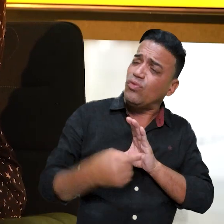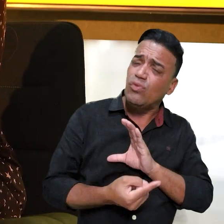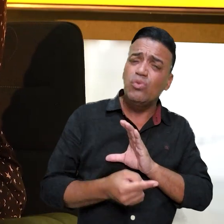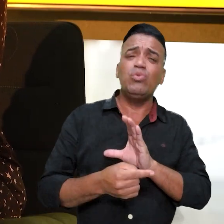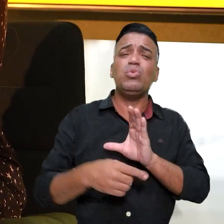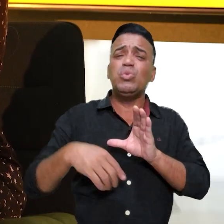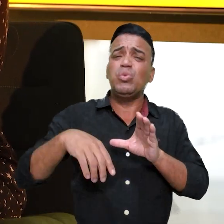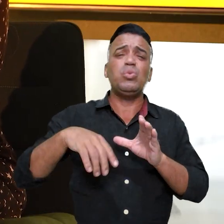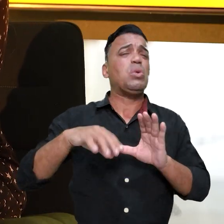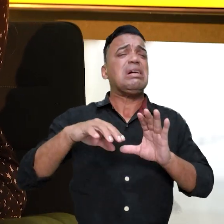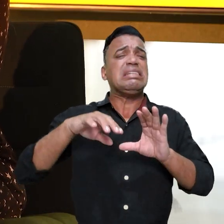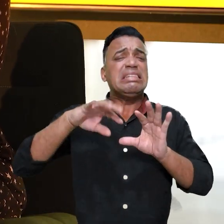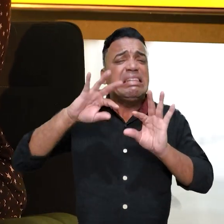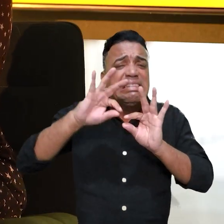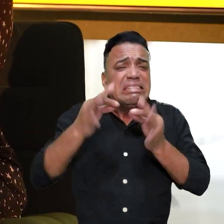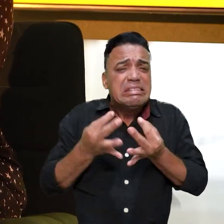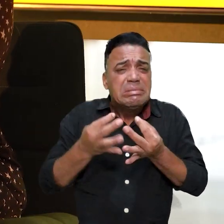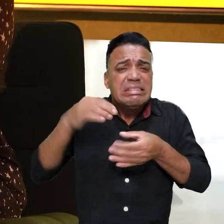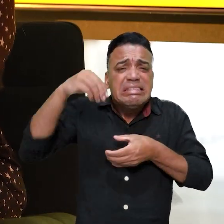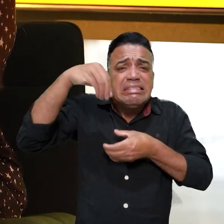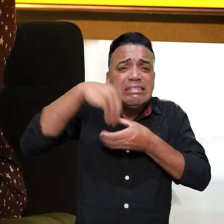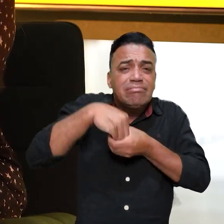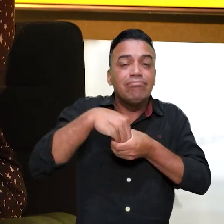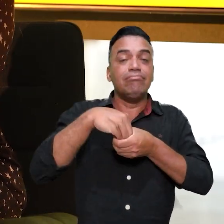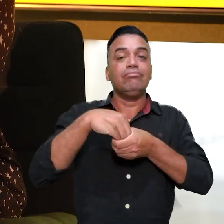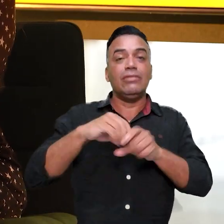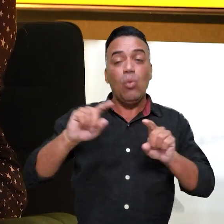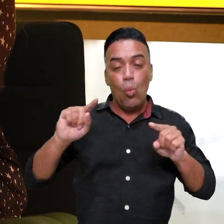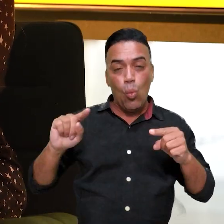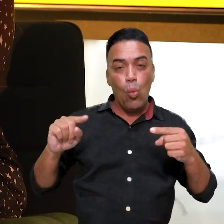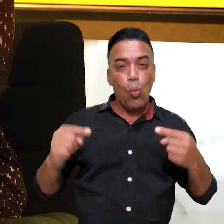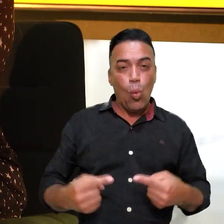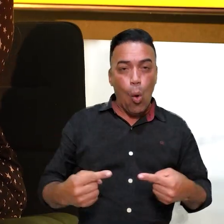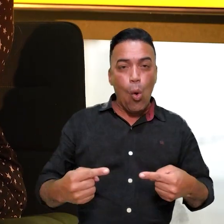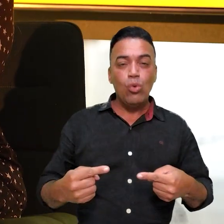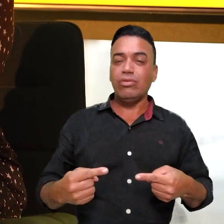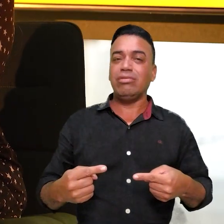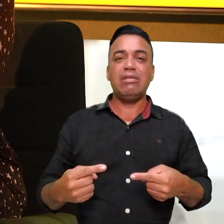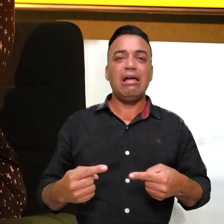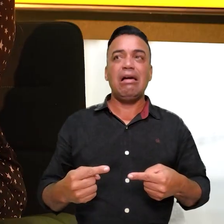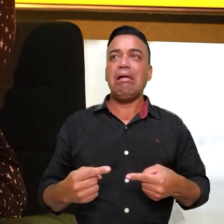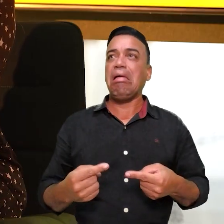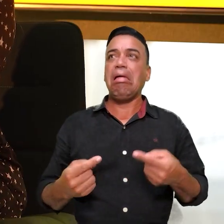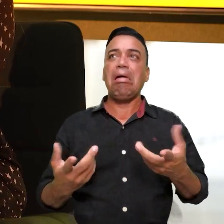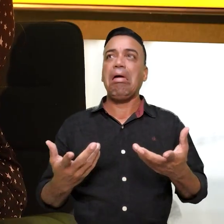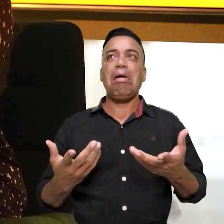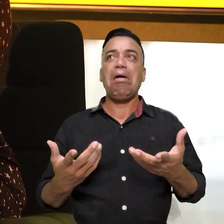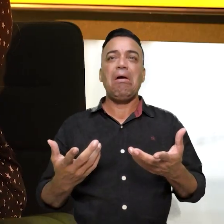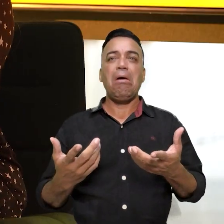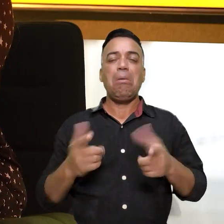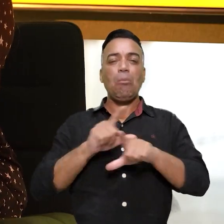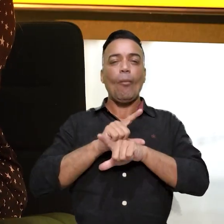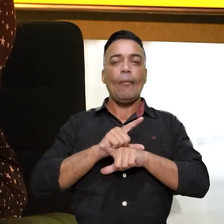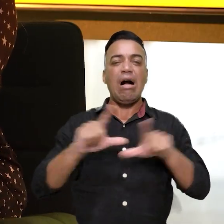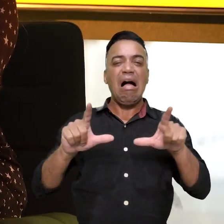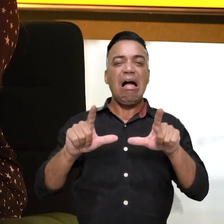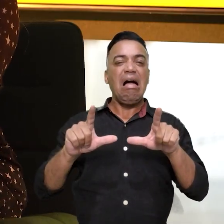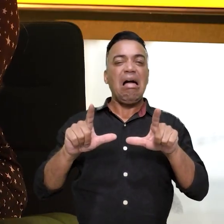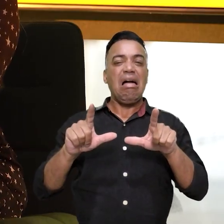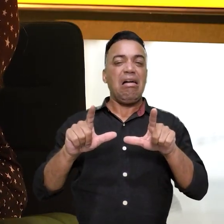na essência, eu quero ir contra a superficialidade. E a gente